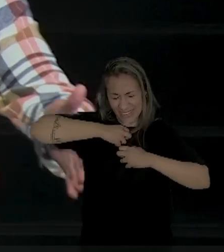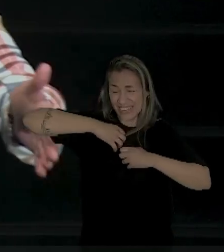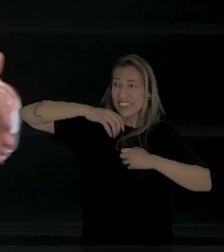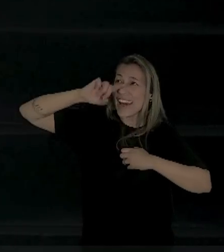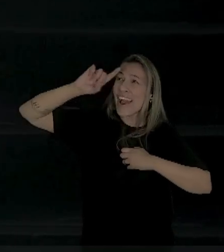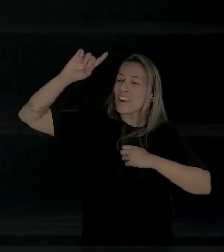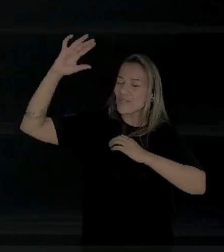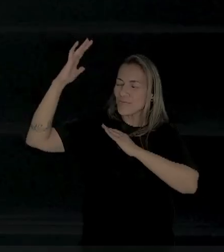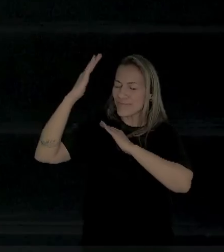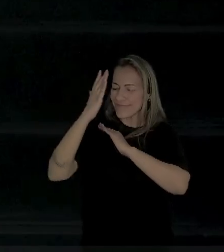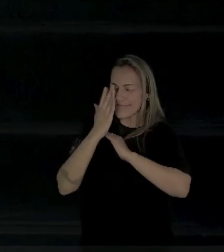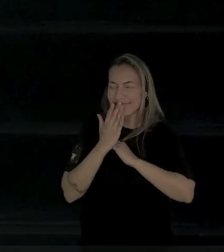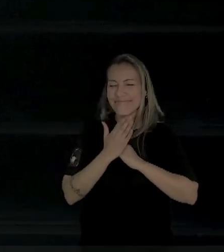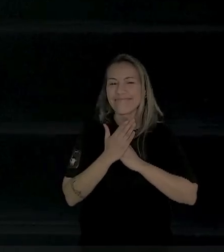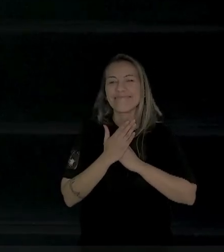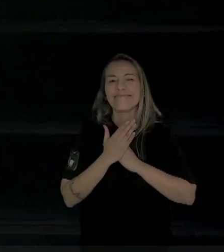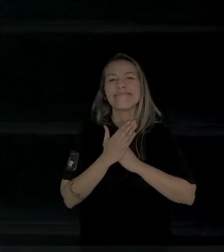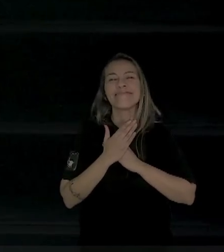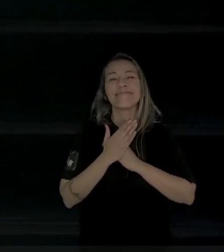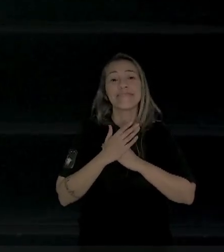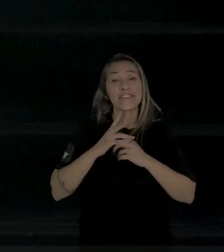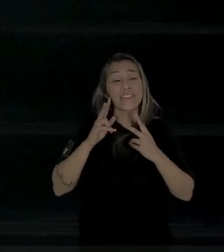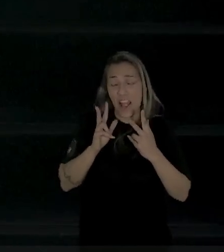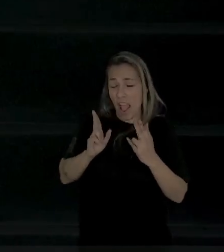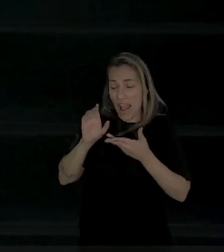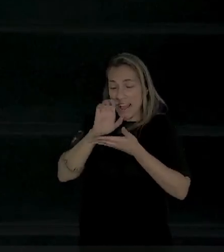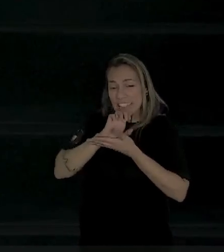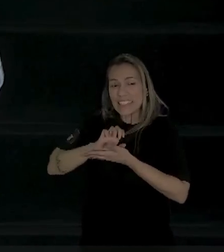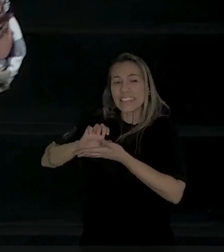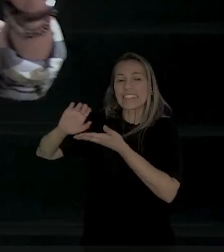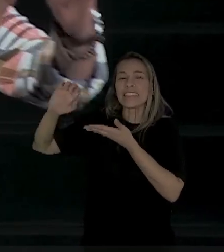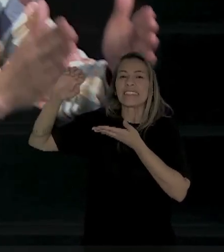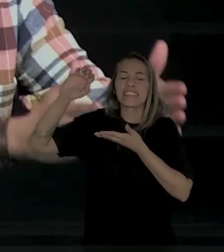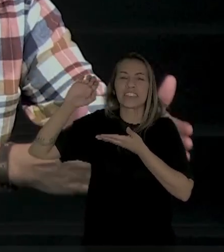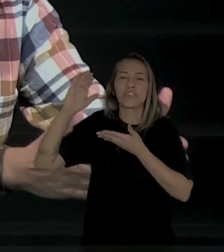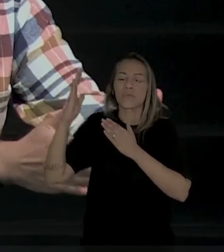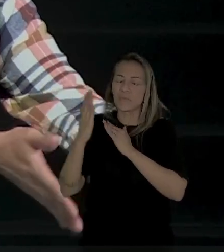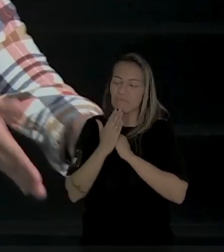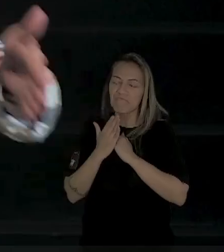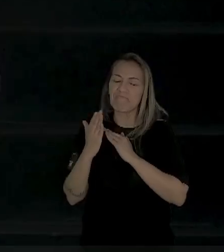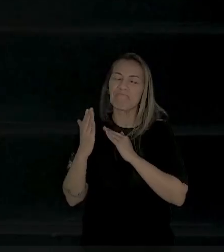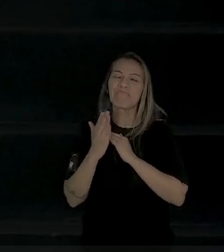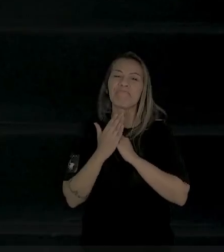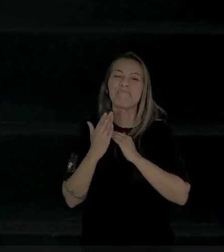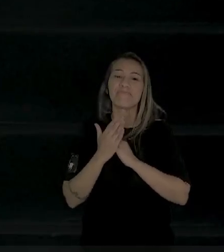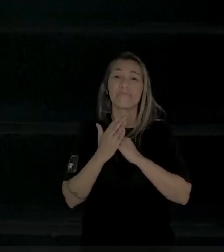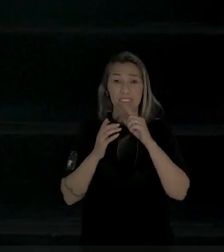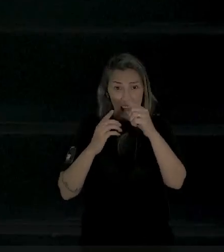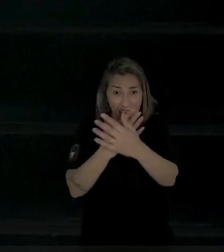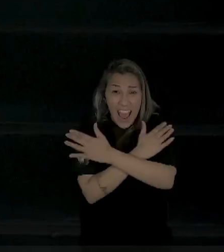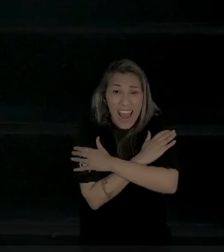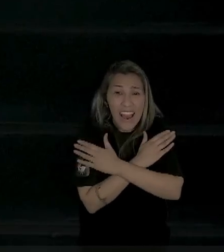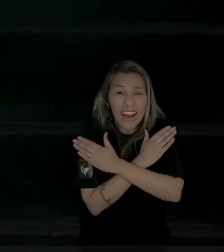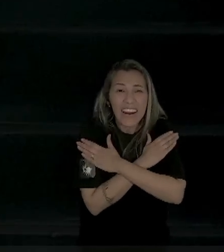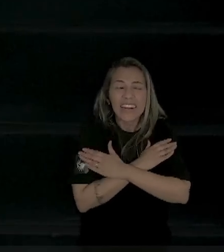ameaça, mas depois da ameaça, Deus guia. O desemprego vem, mas depois do desemprego, Deus